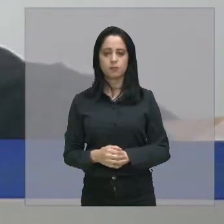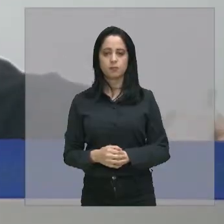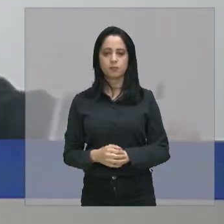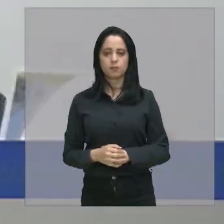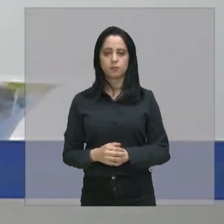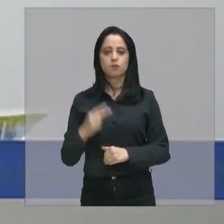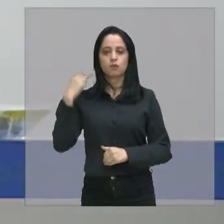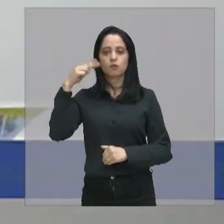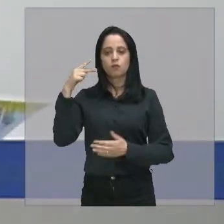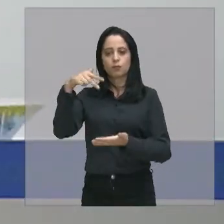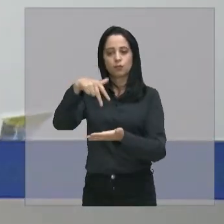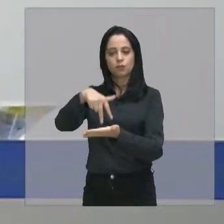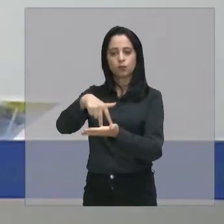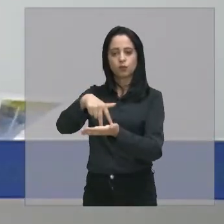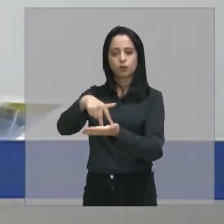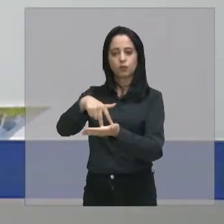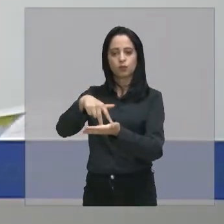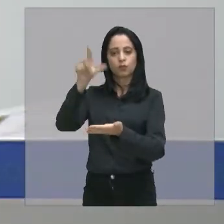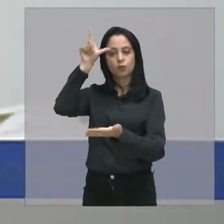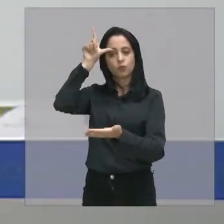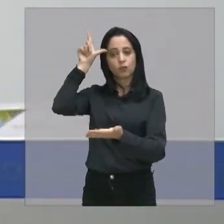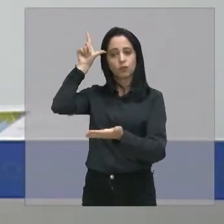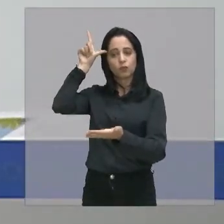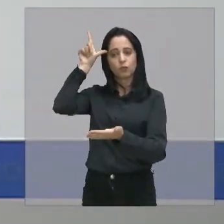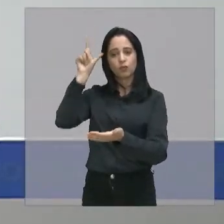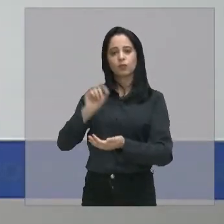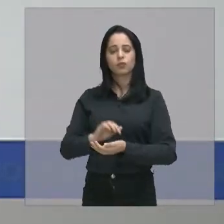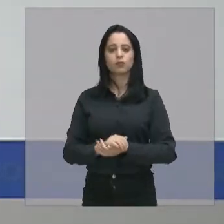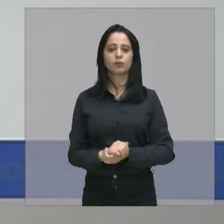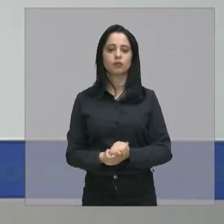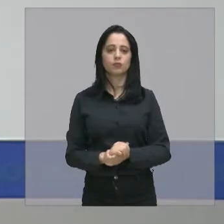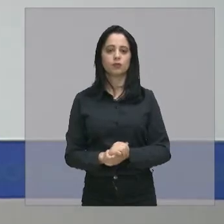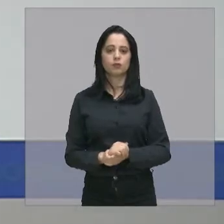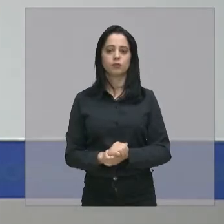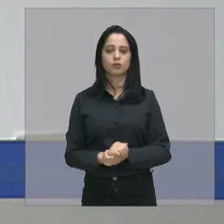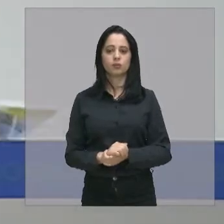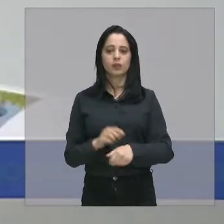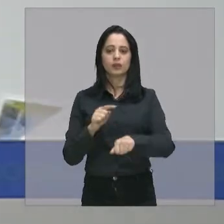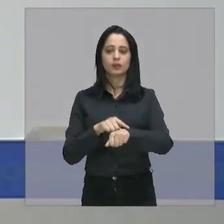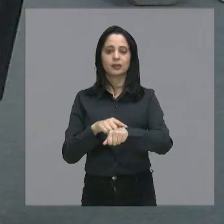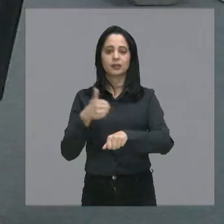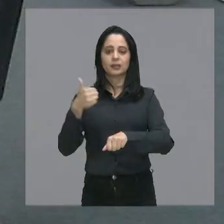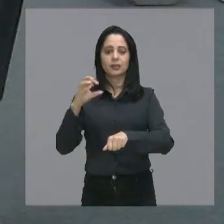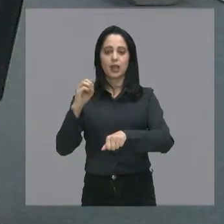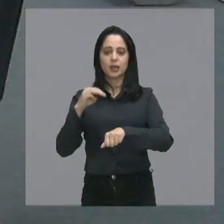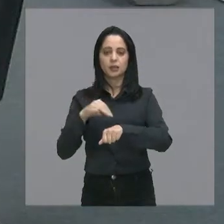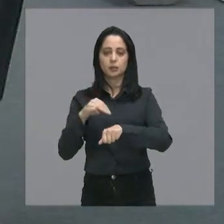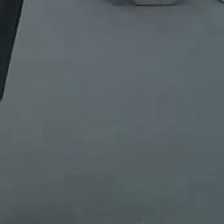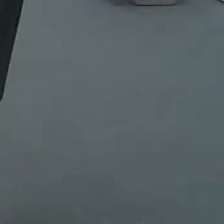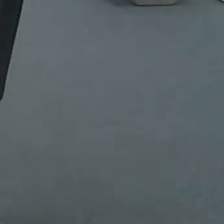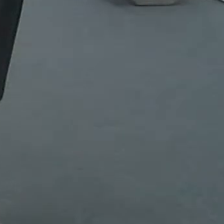Próximo vereador, o vereador Lino Bispo, com um tempo de 10 minutos.